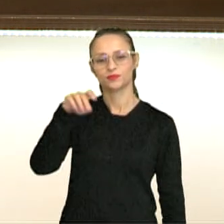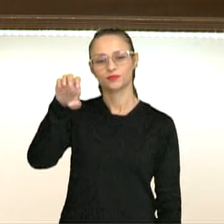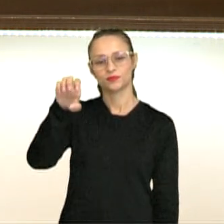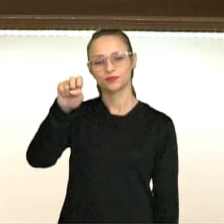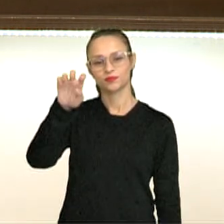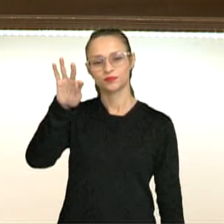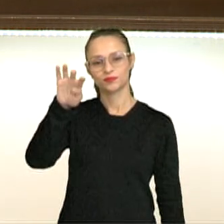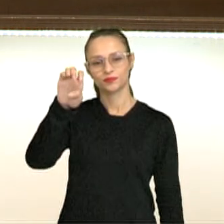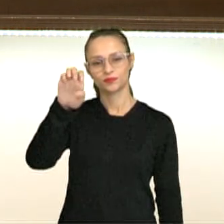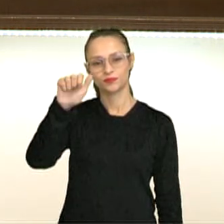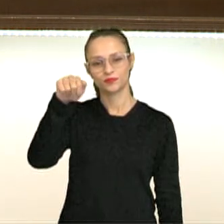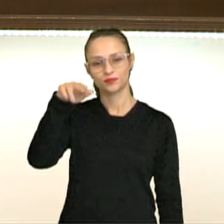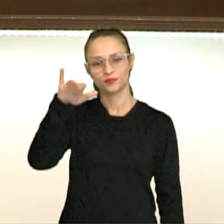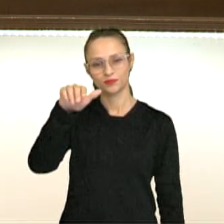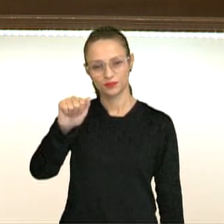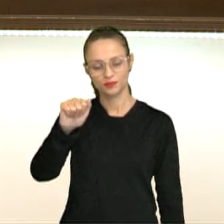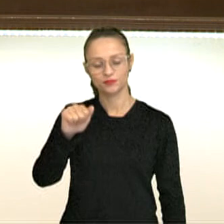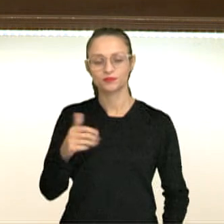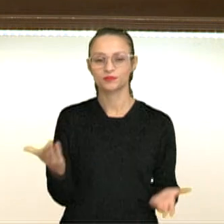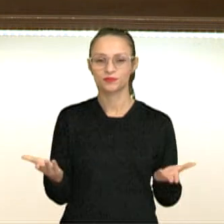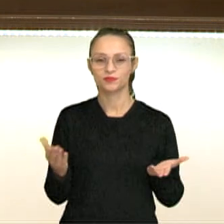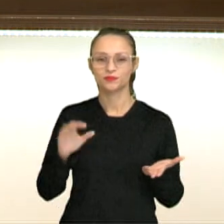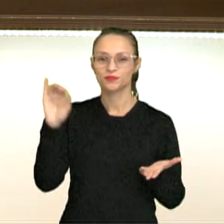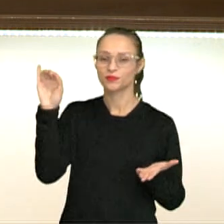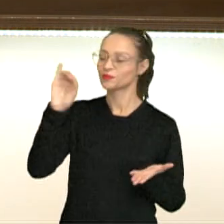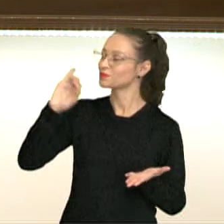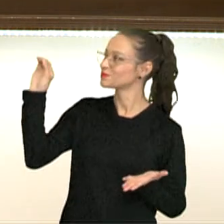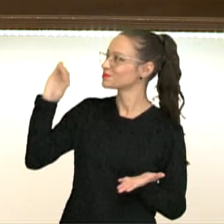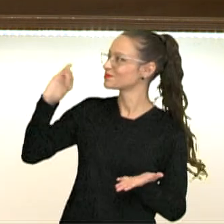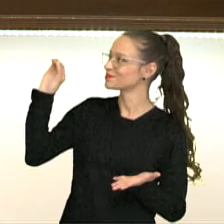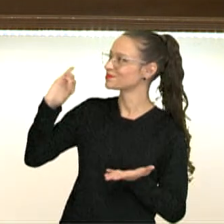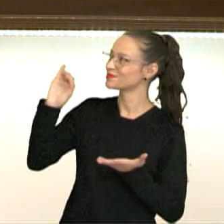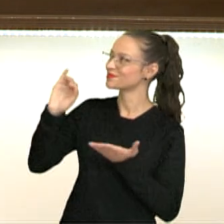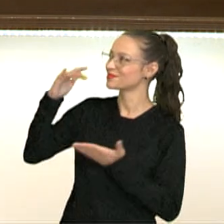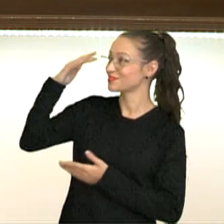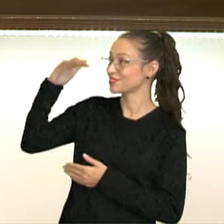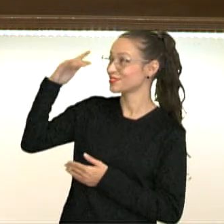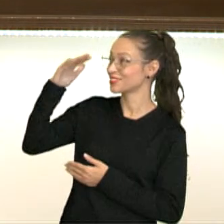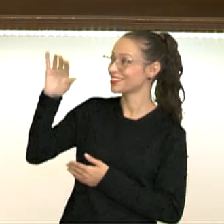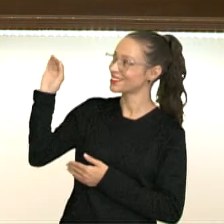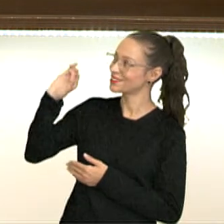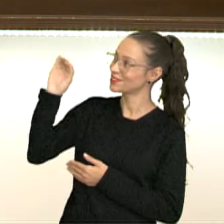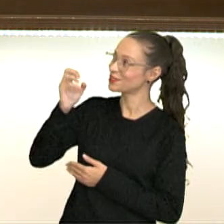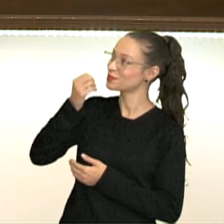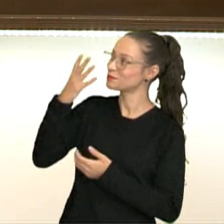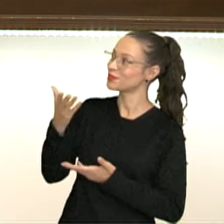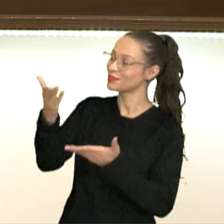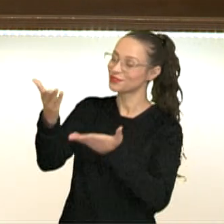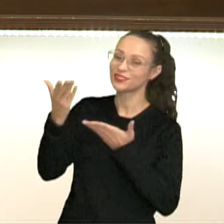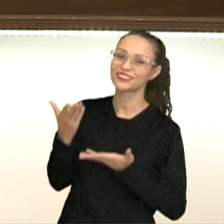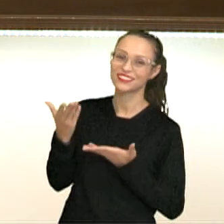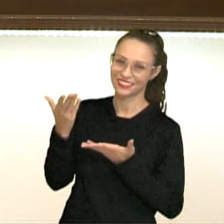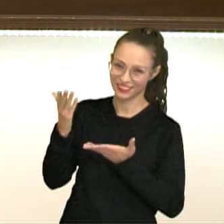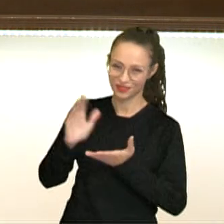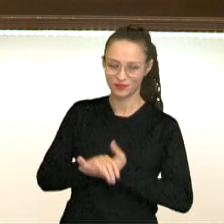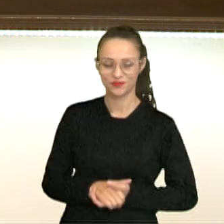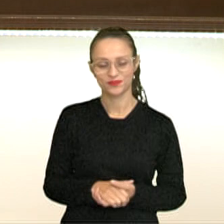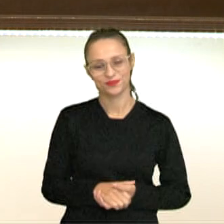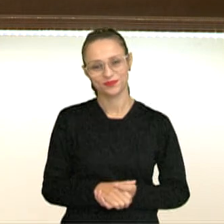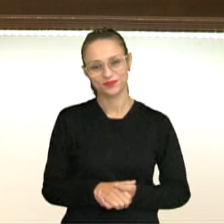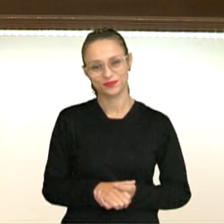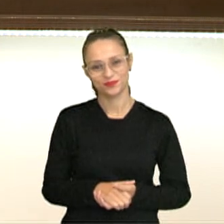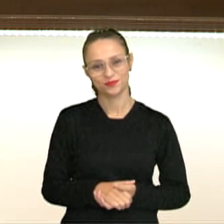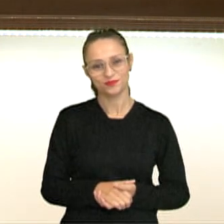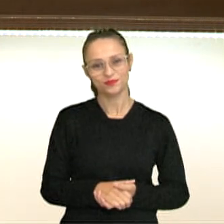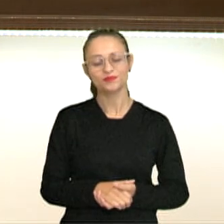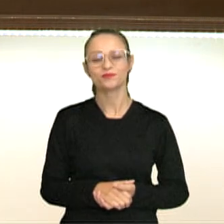professora Estefânia. Vamos dar um olá para a Viviana, seja bem-vinda.